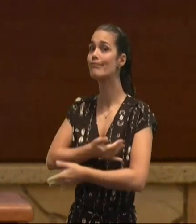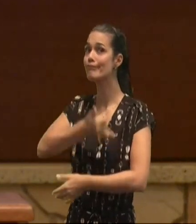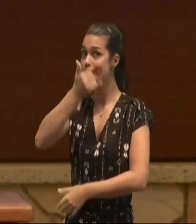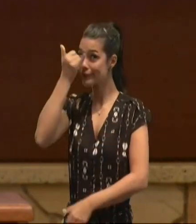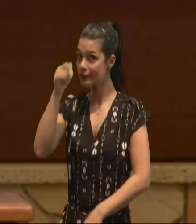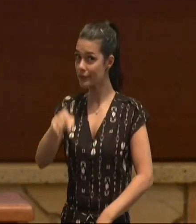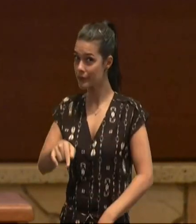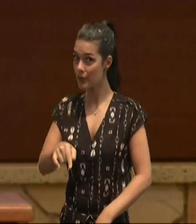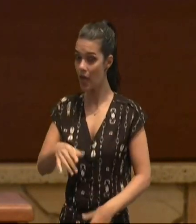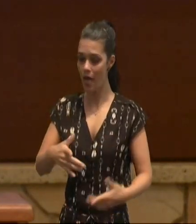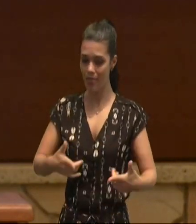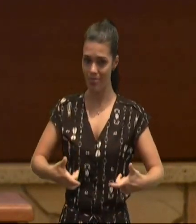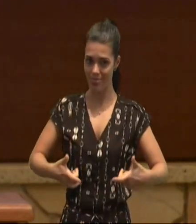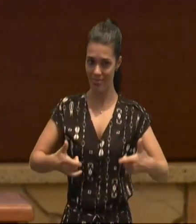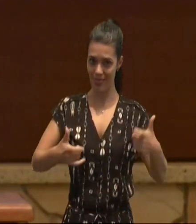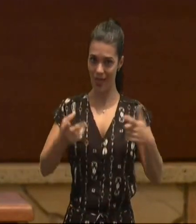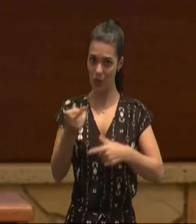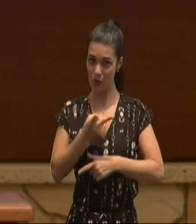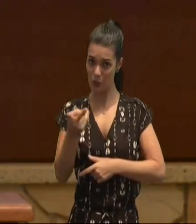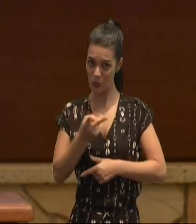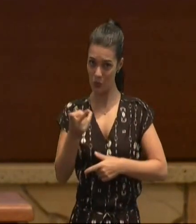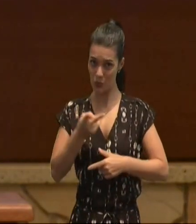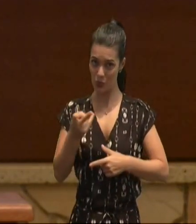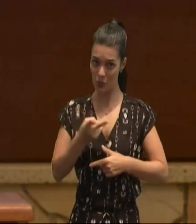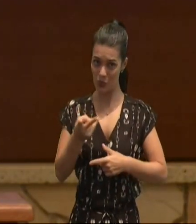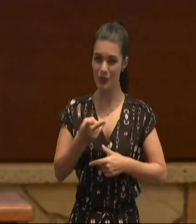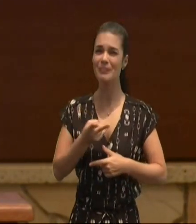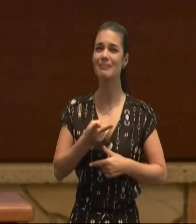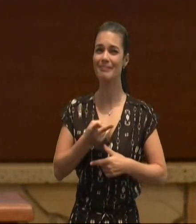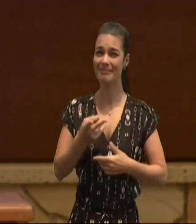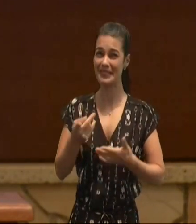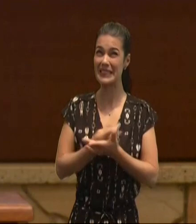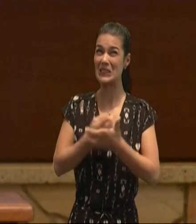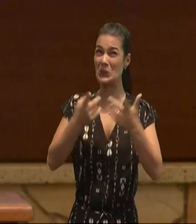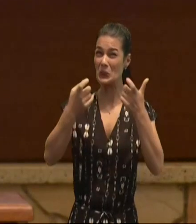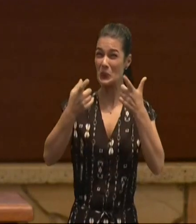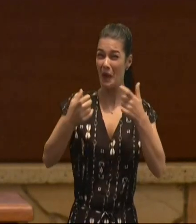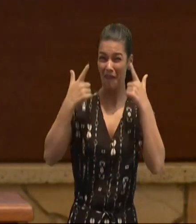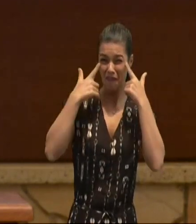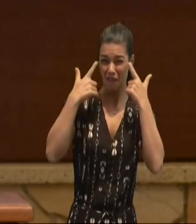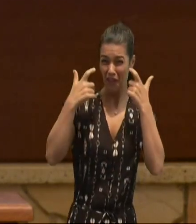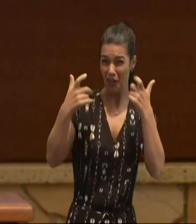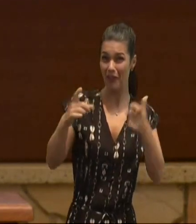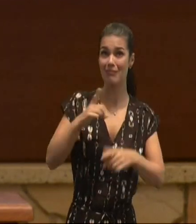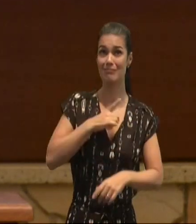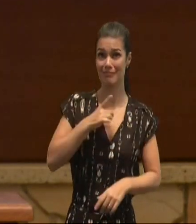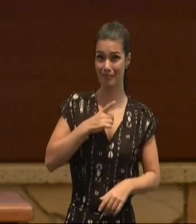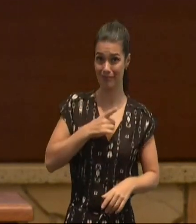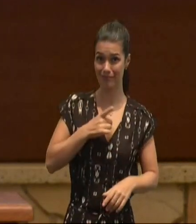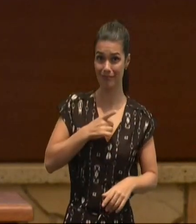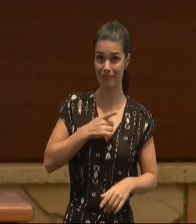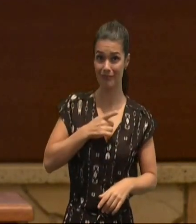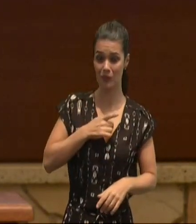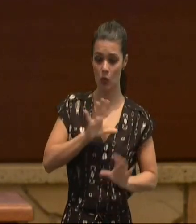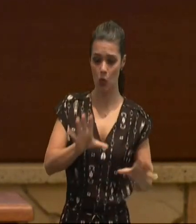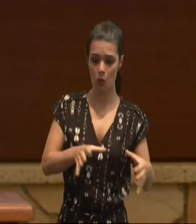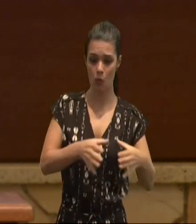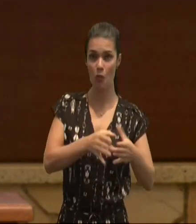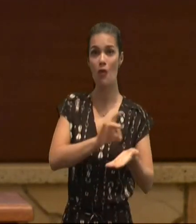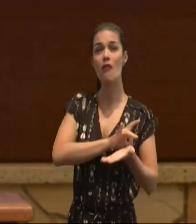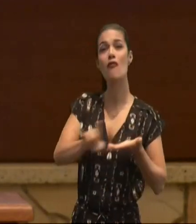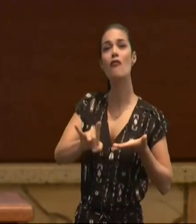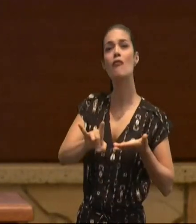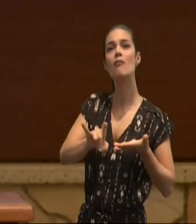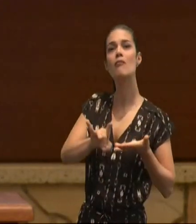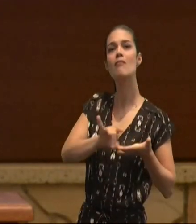Nesta batalha em que os israelitas são vencidos, numa batalha sangrenta, diz a palavra do Senhor que os filisteus